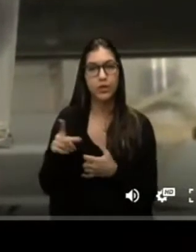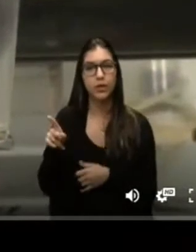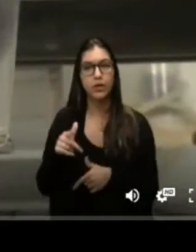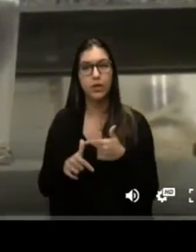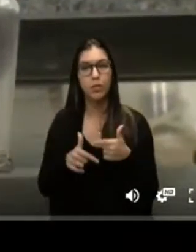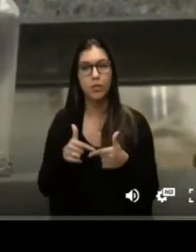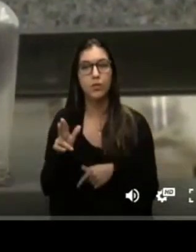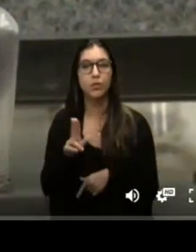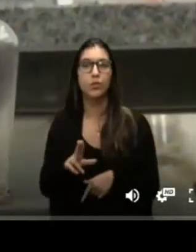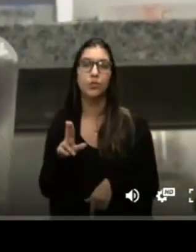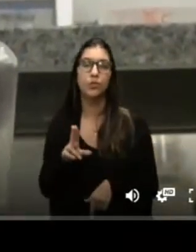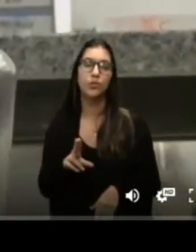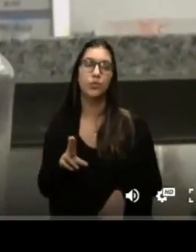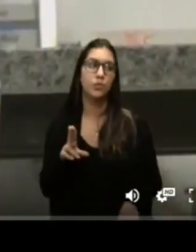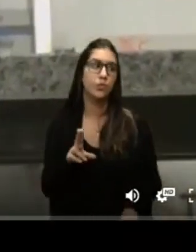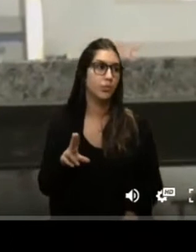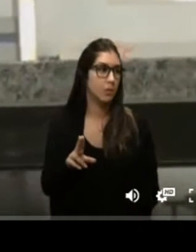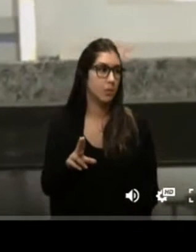com